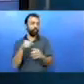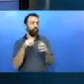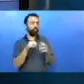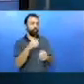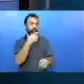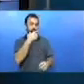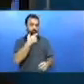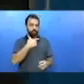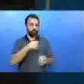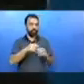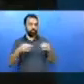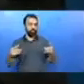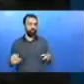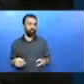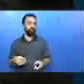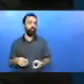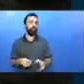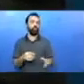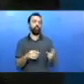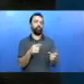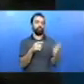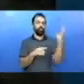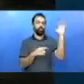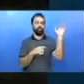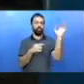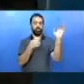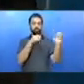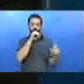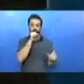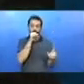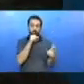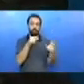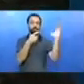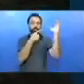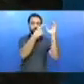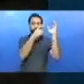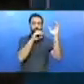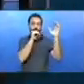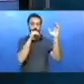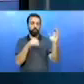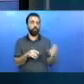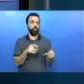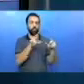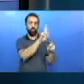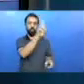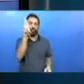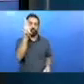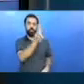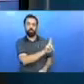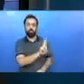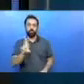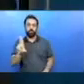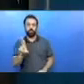a laranjeira é a árvore onde nascem as laranjas. Compare o nome da árvore com o nome da fruta. Então aqui, olha, tem o nome da